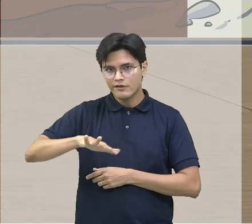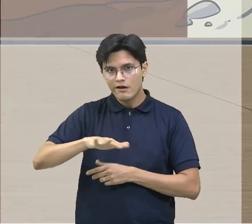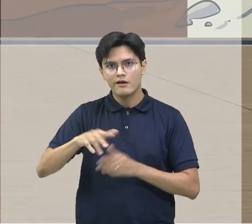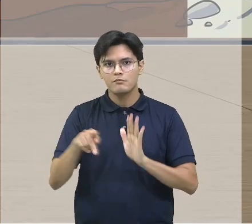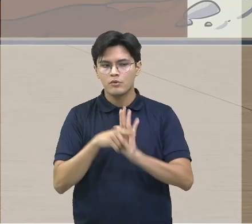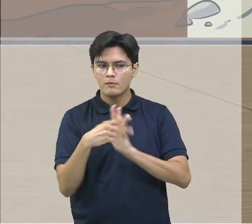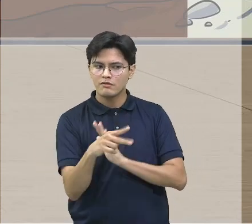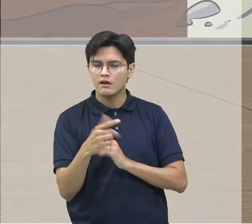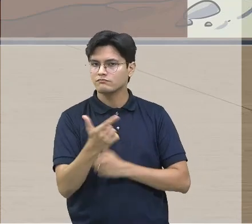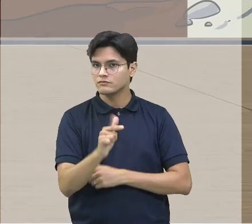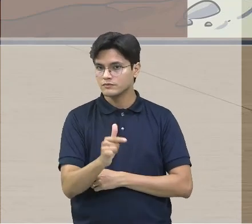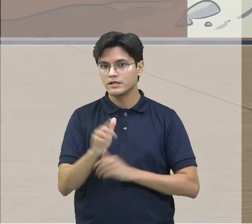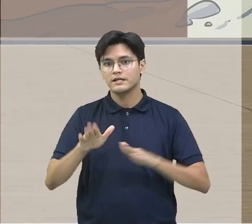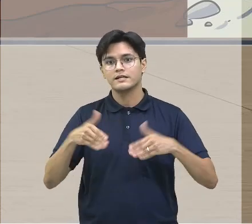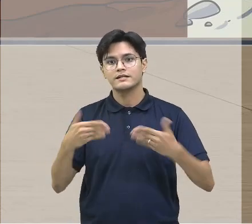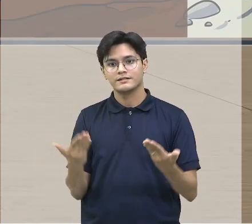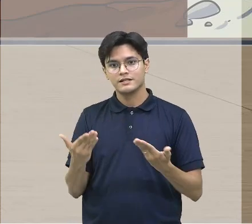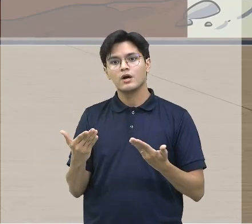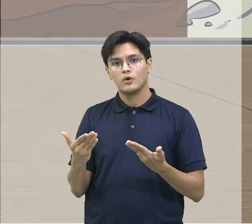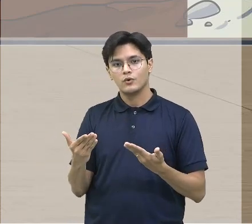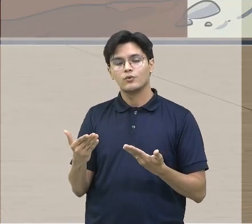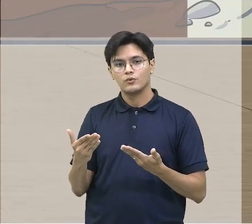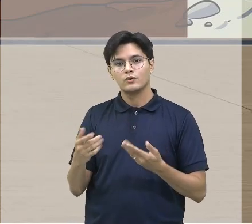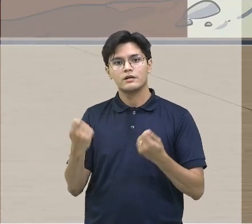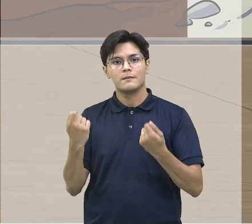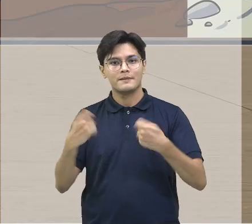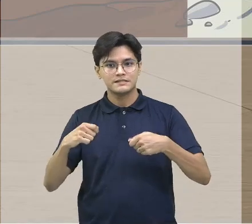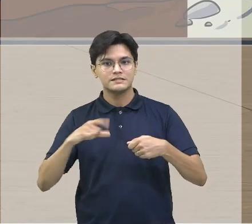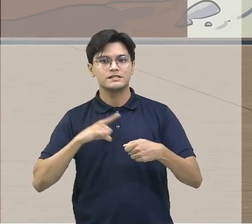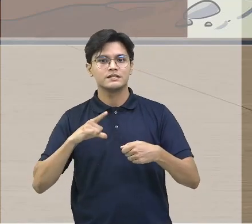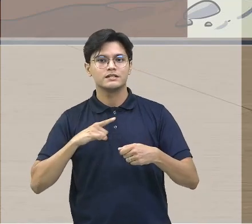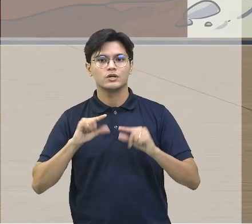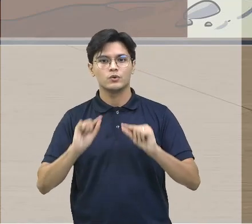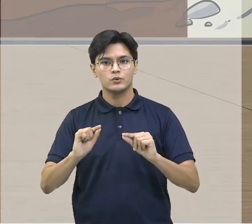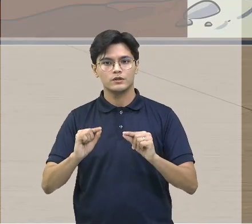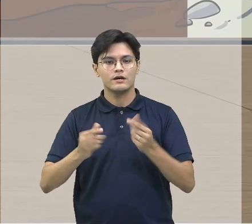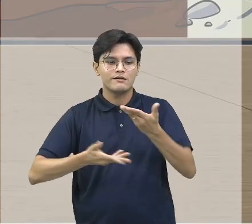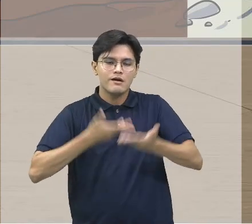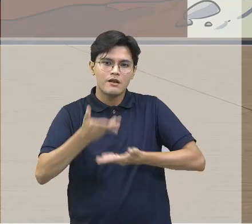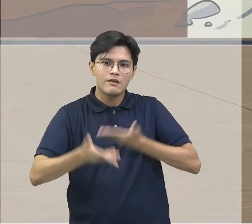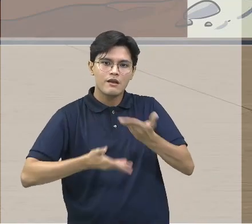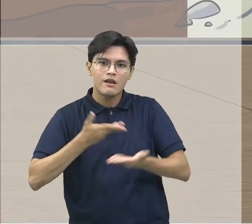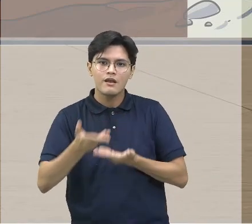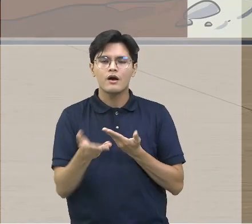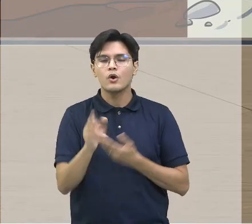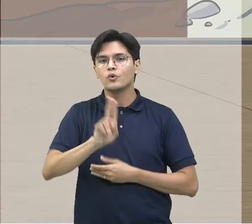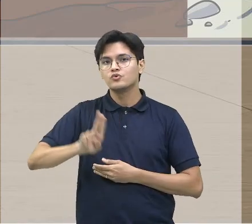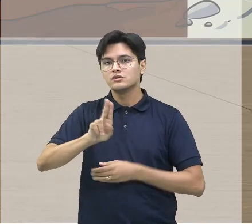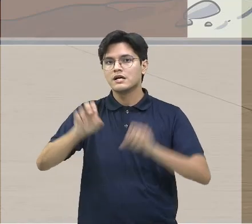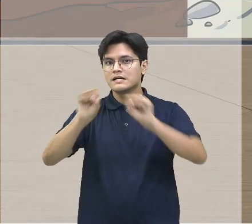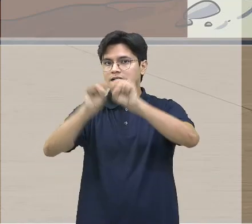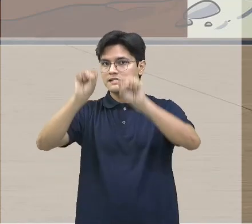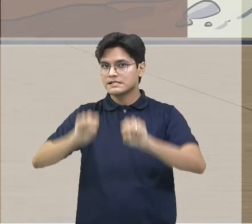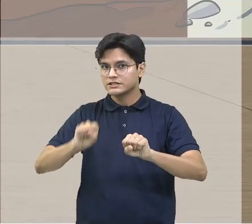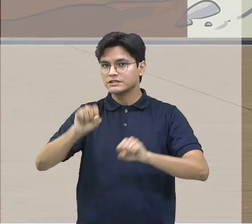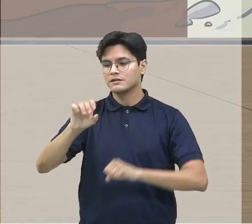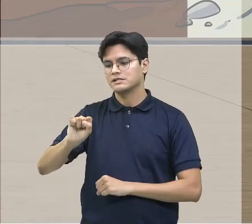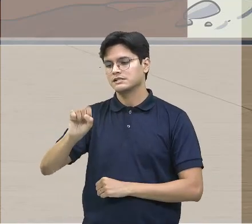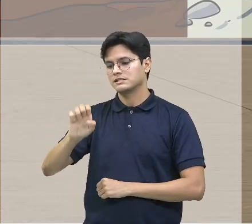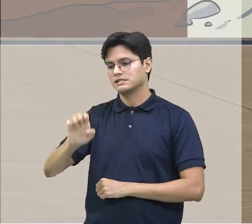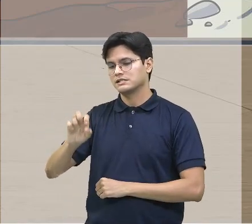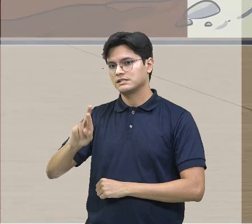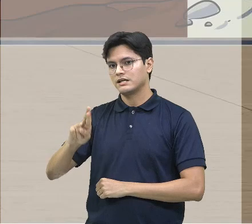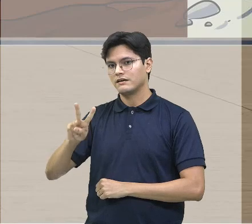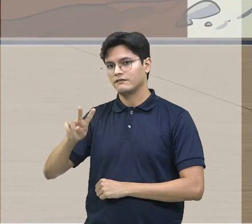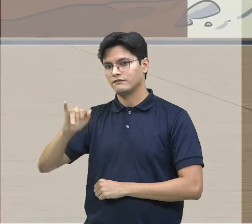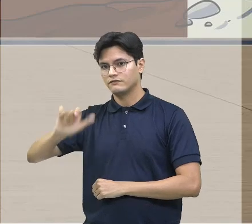tinham que estarem ali relacionadas justamente por aquele sistema servil. Ou seja, digamos que eu sou dono de